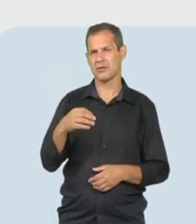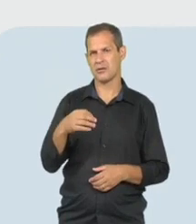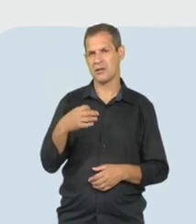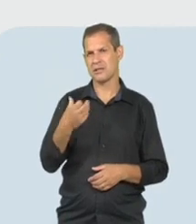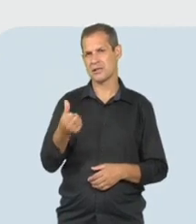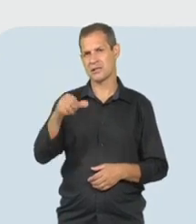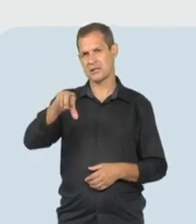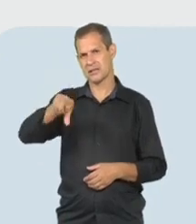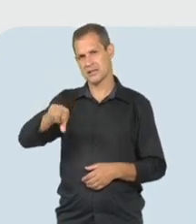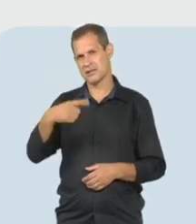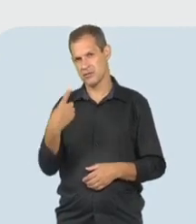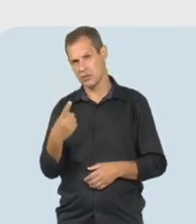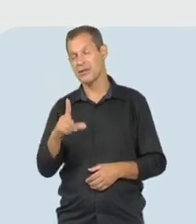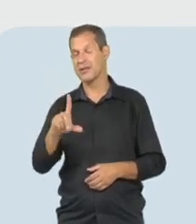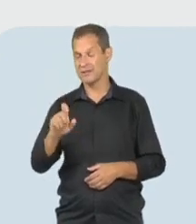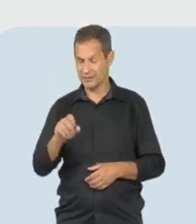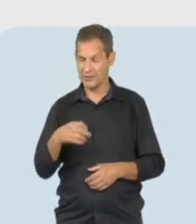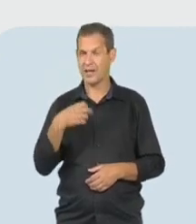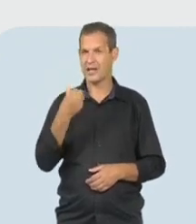0,691. Ou seja,